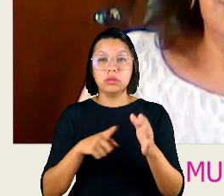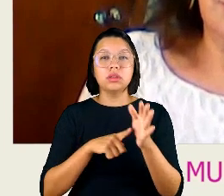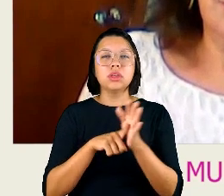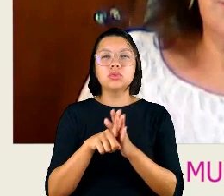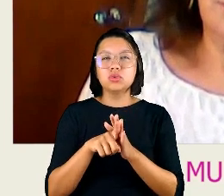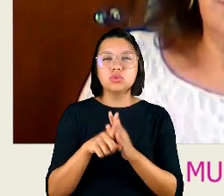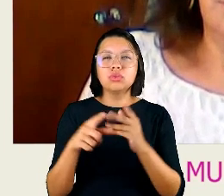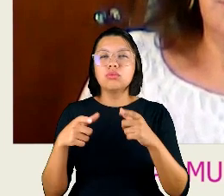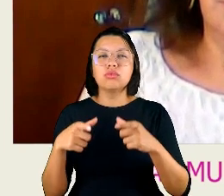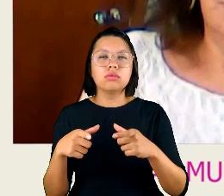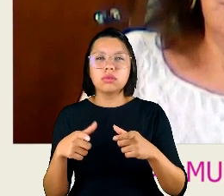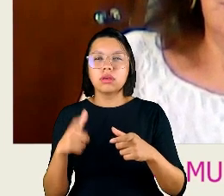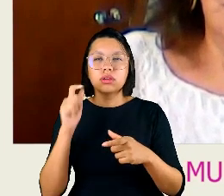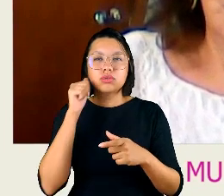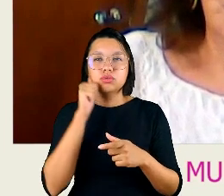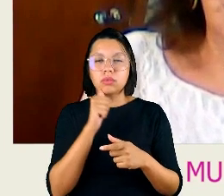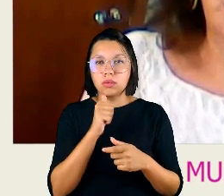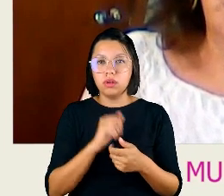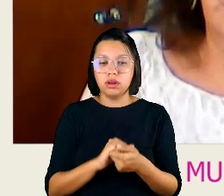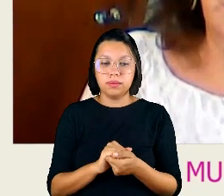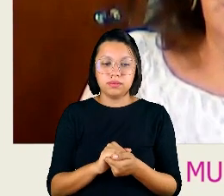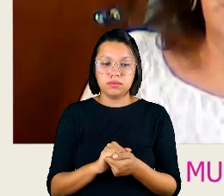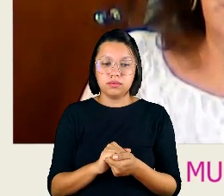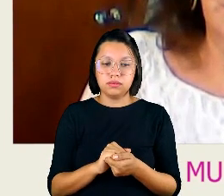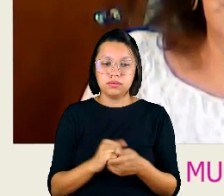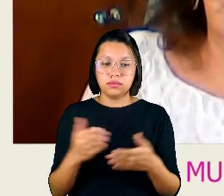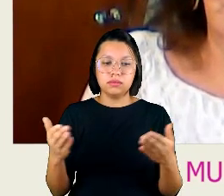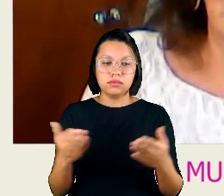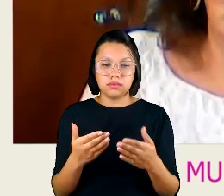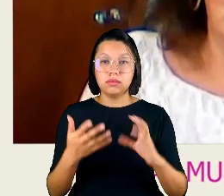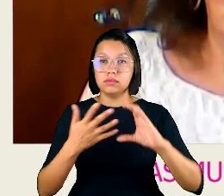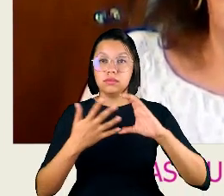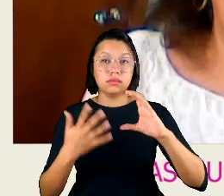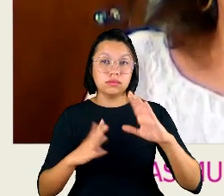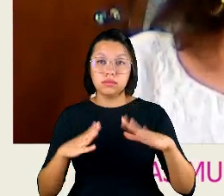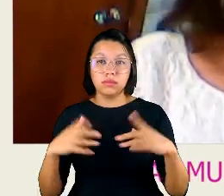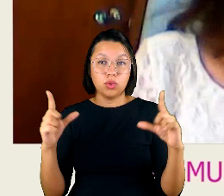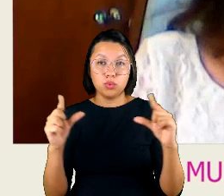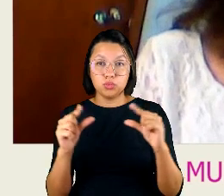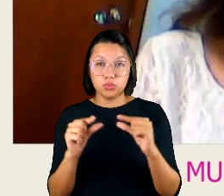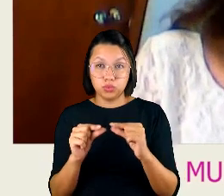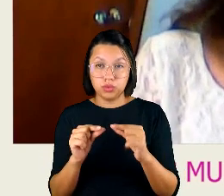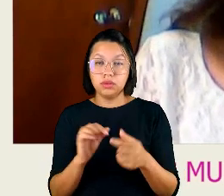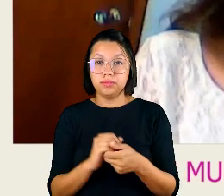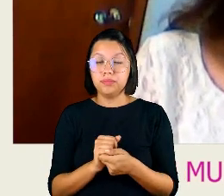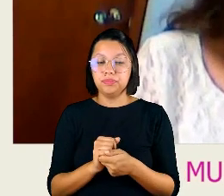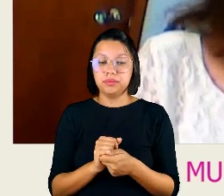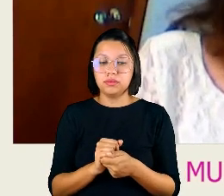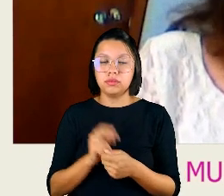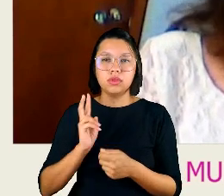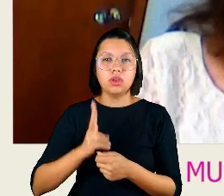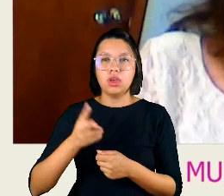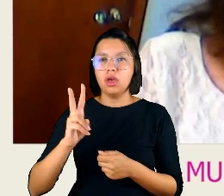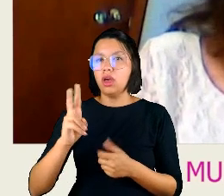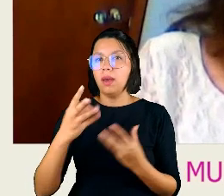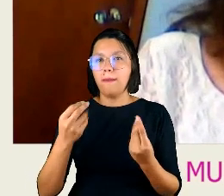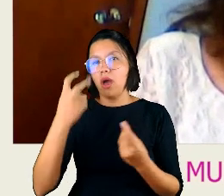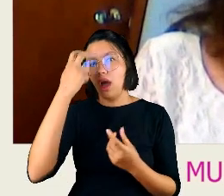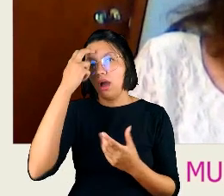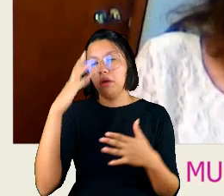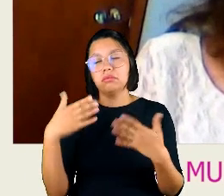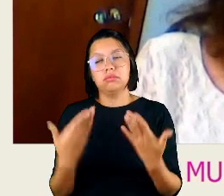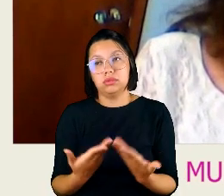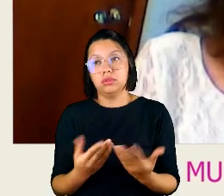mulher nesse estereótipo também tão reduzido e que perpetua muito essa cultura, né? Então, colocar mulheres em